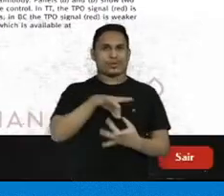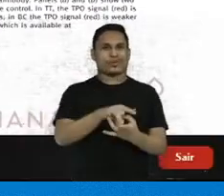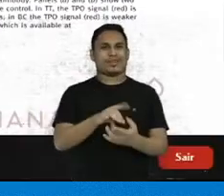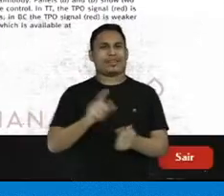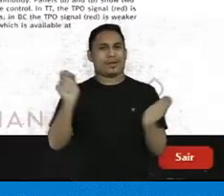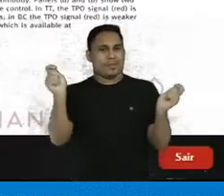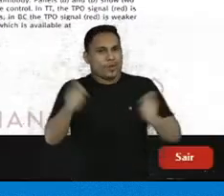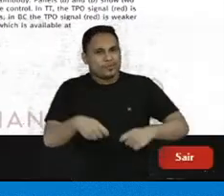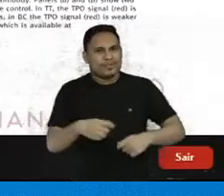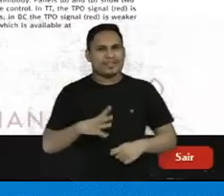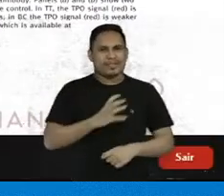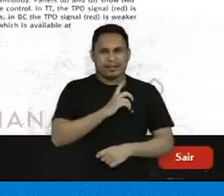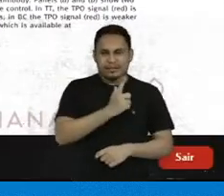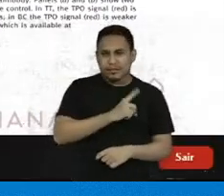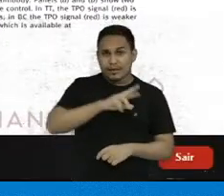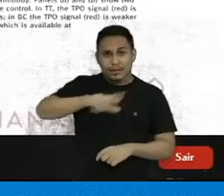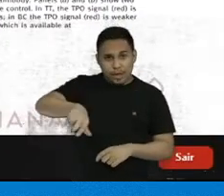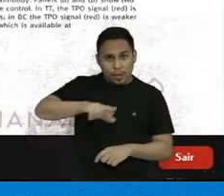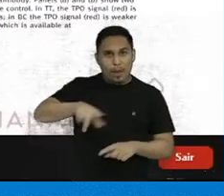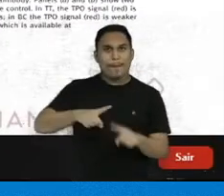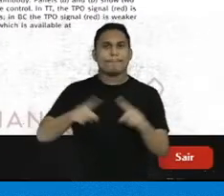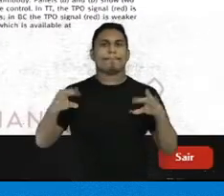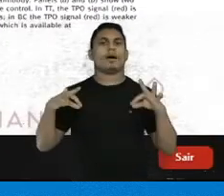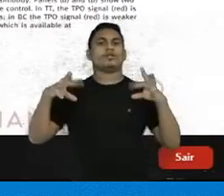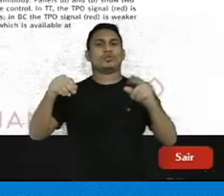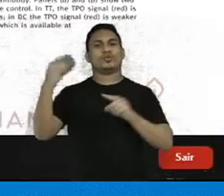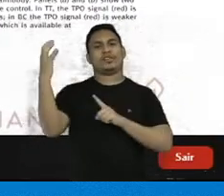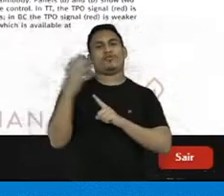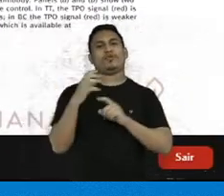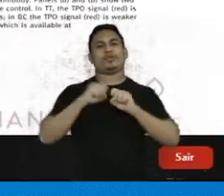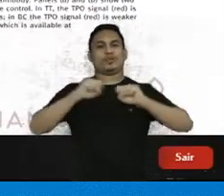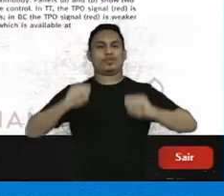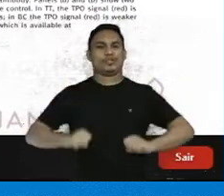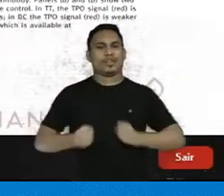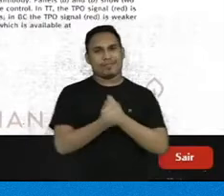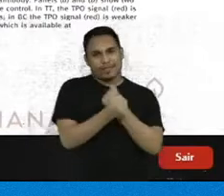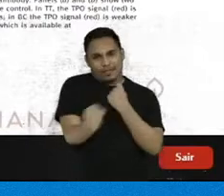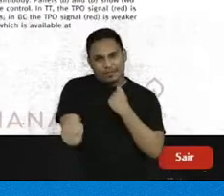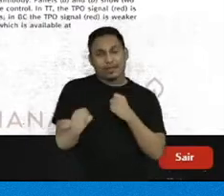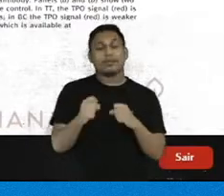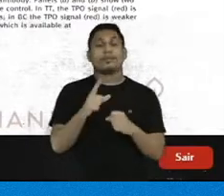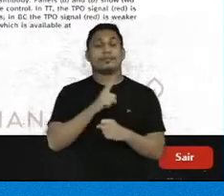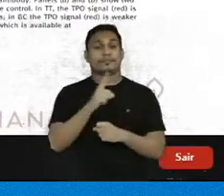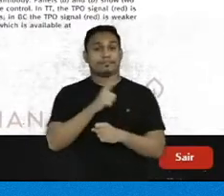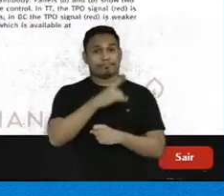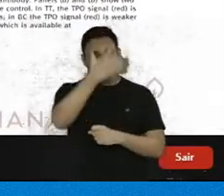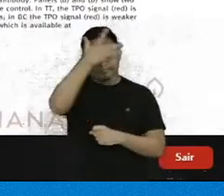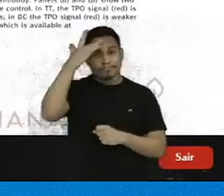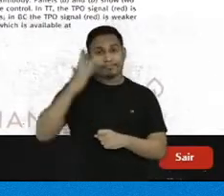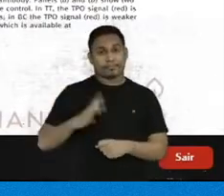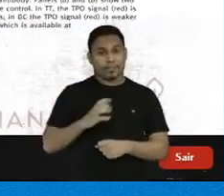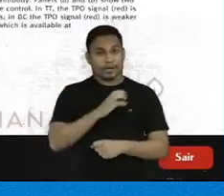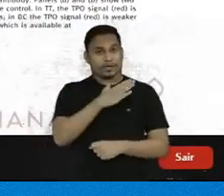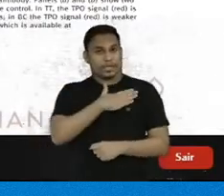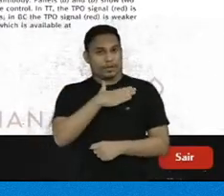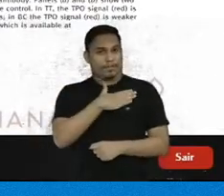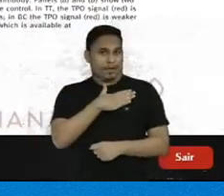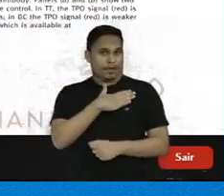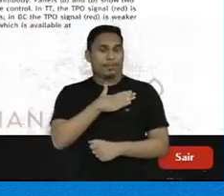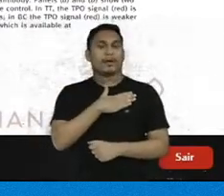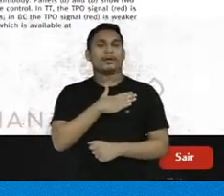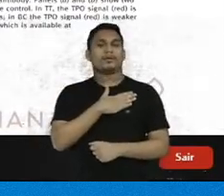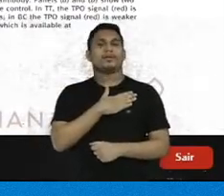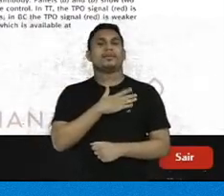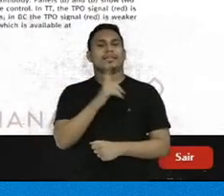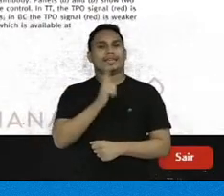o nosso sistema imunológico. Então, tem gente com câncer de mama que expressa essa peroxidase e por